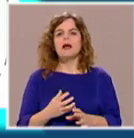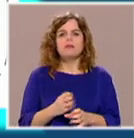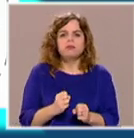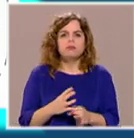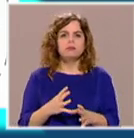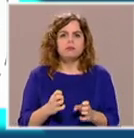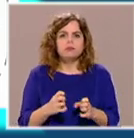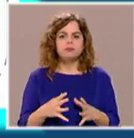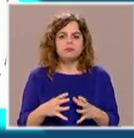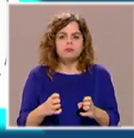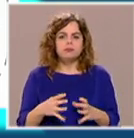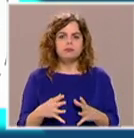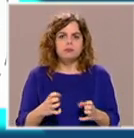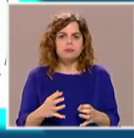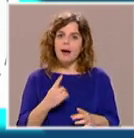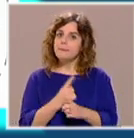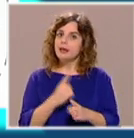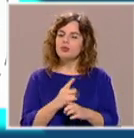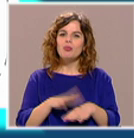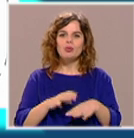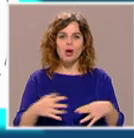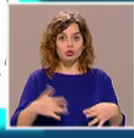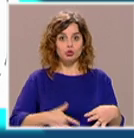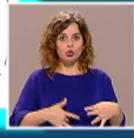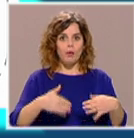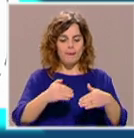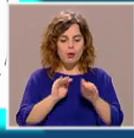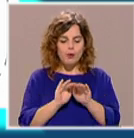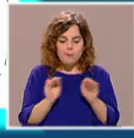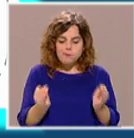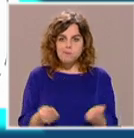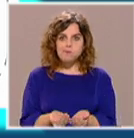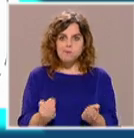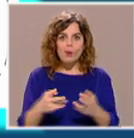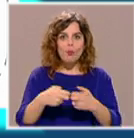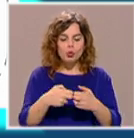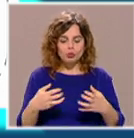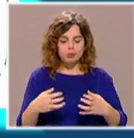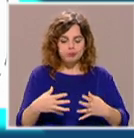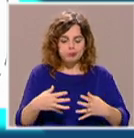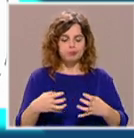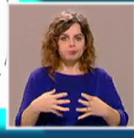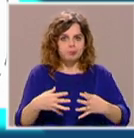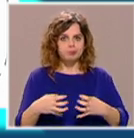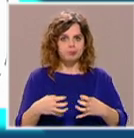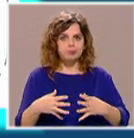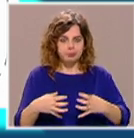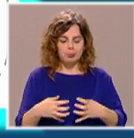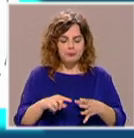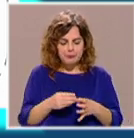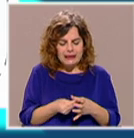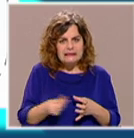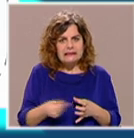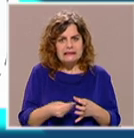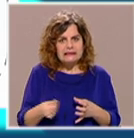anteriormente, devido às contrações dos músculos da parede do estômago, e há aqui a ação do suco gástrico. O suco gástrico é um